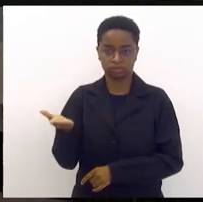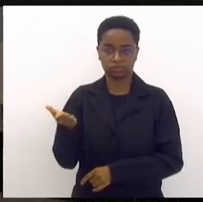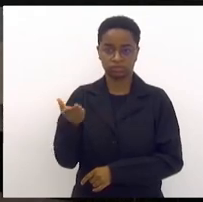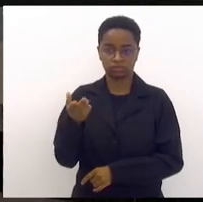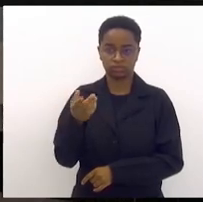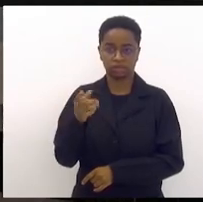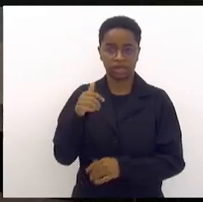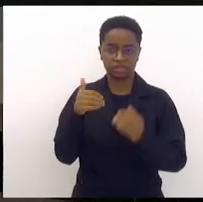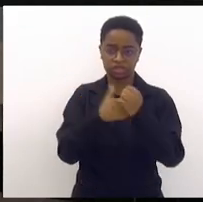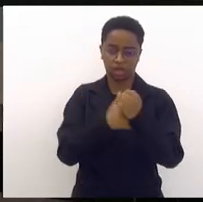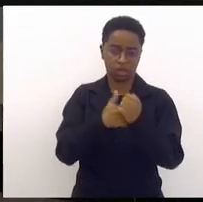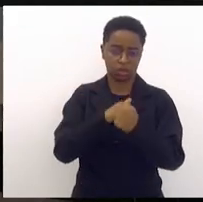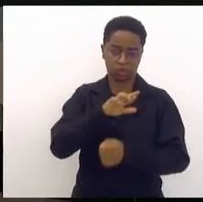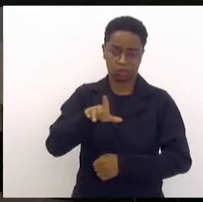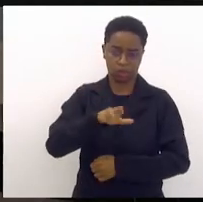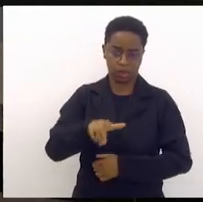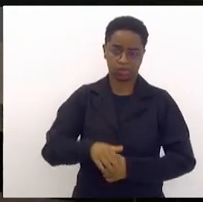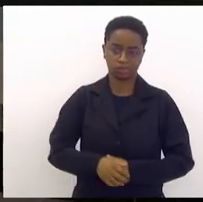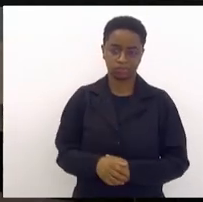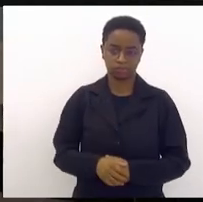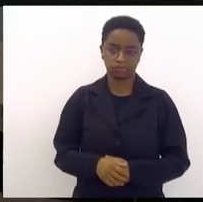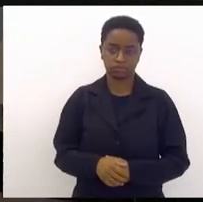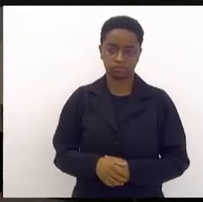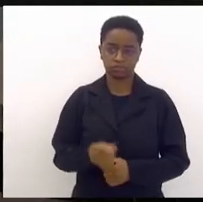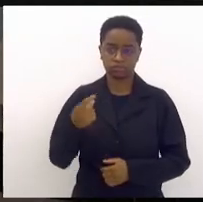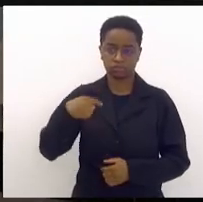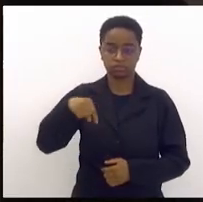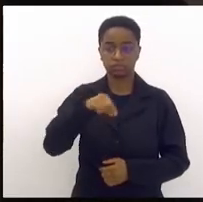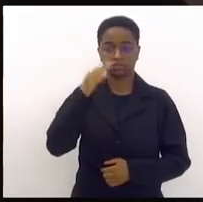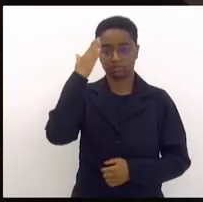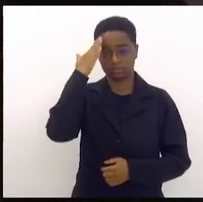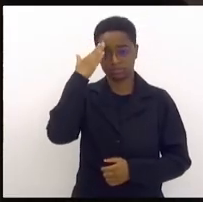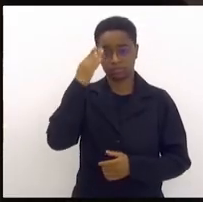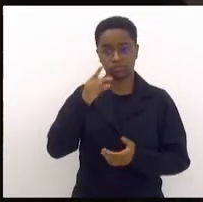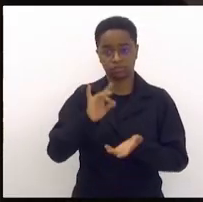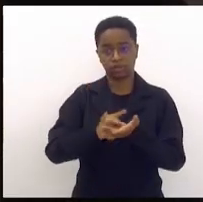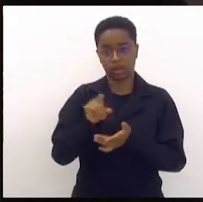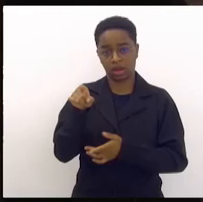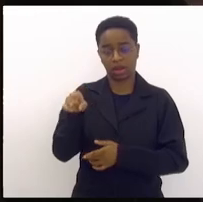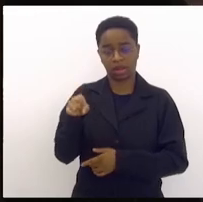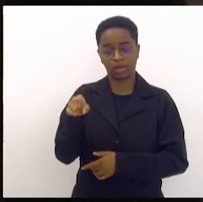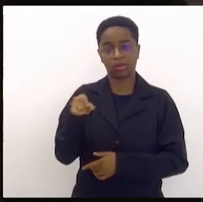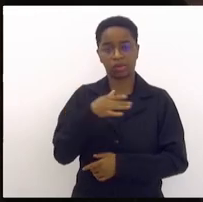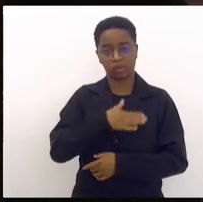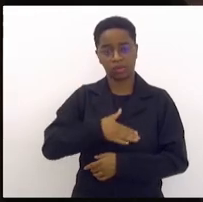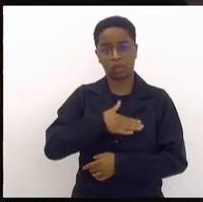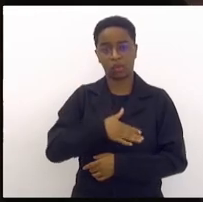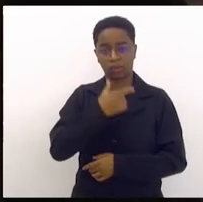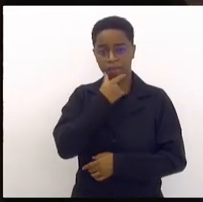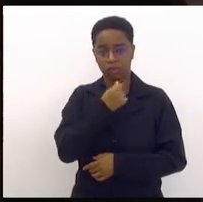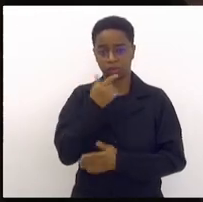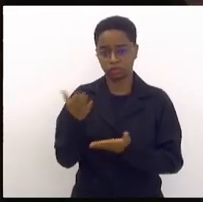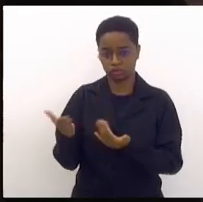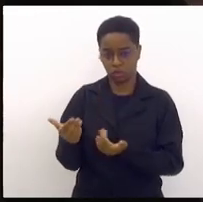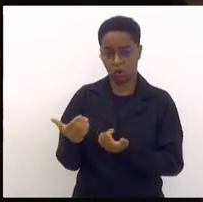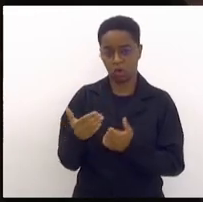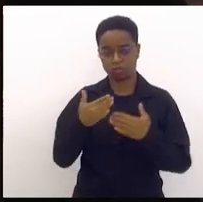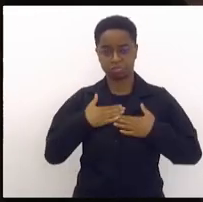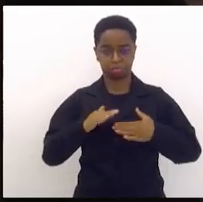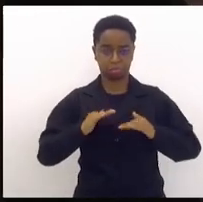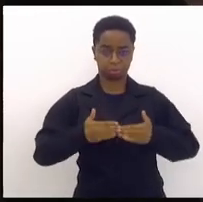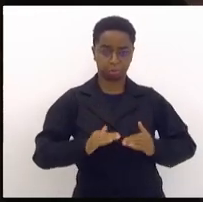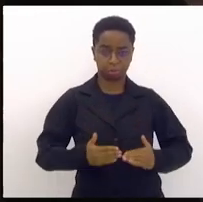segredo para ninguém. Todos sabem da predileção dele por meninos jovens